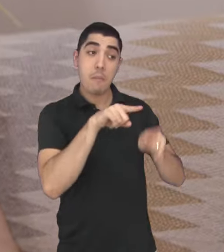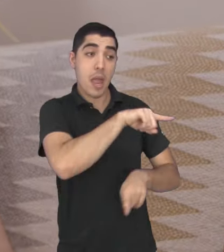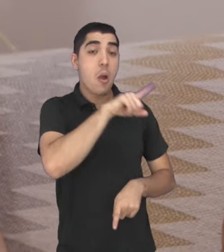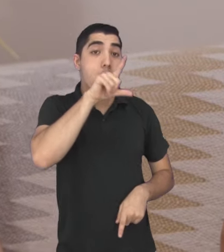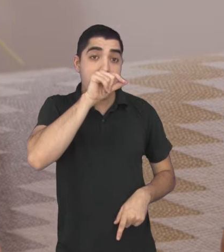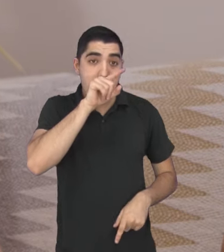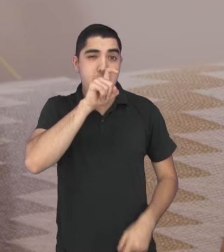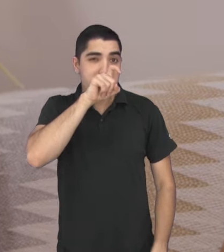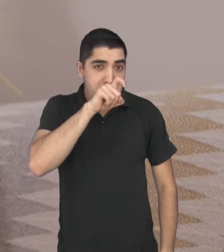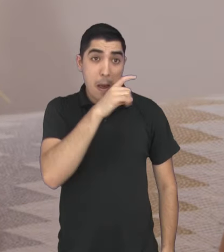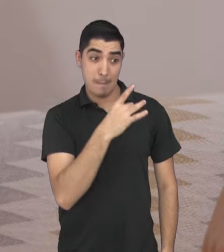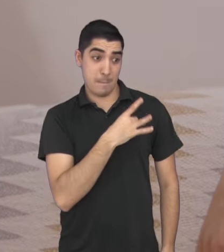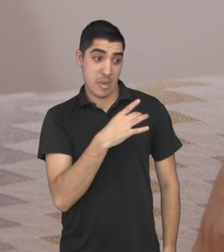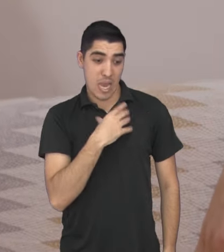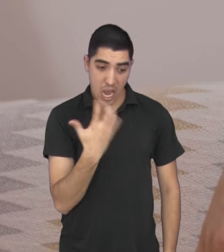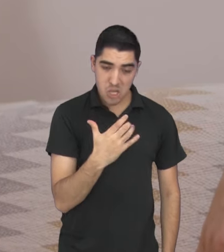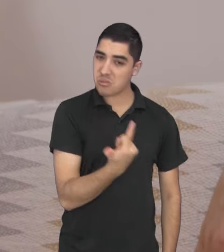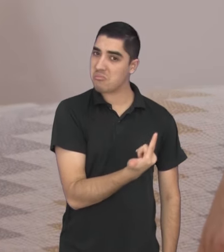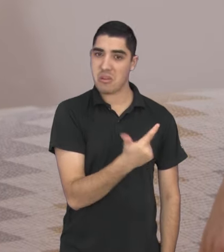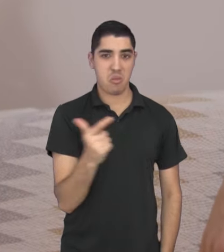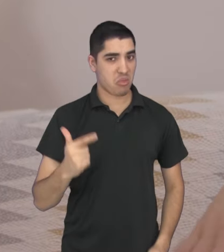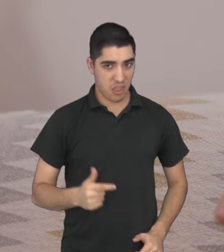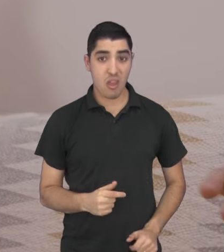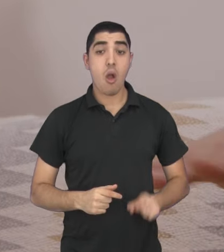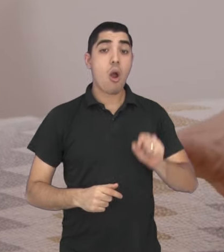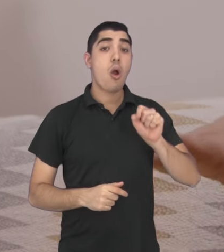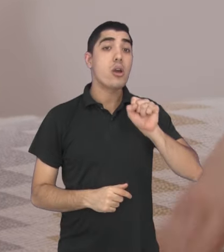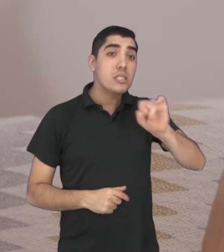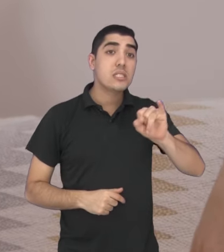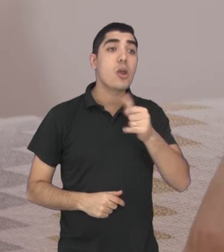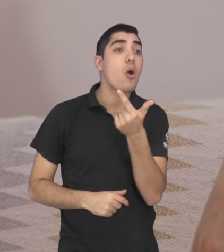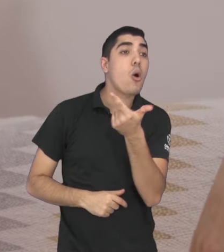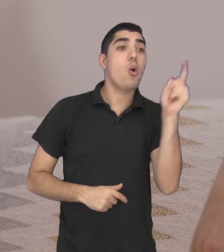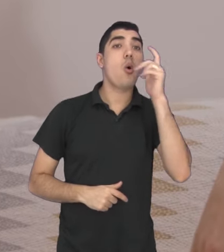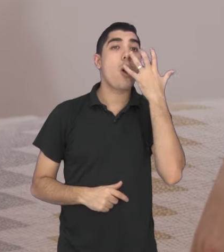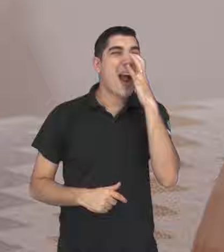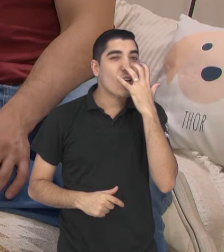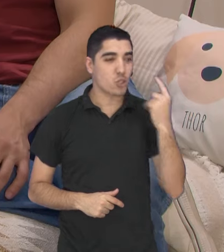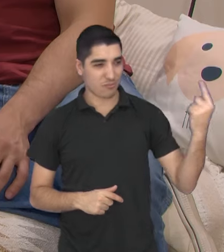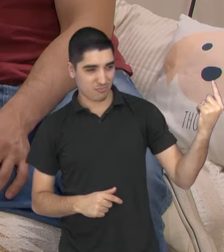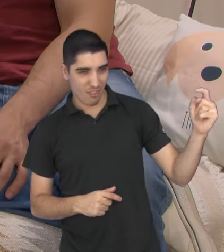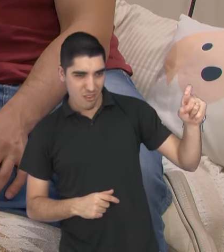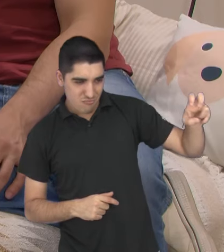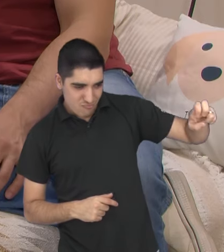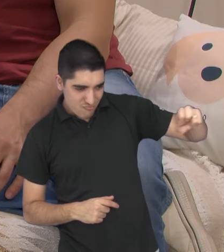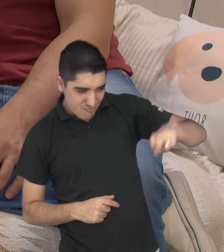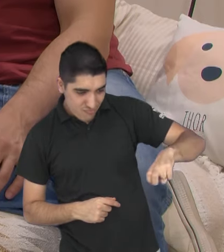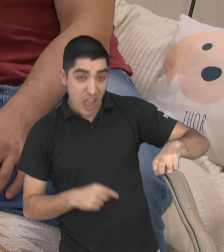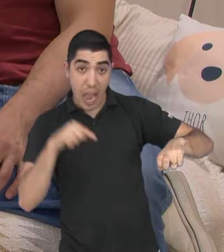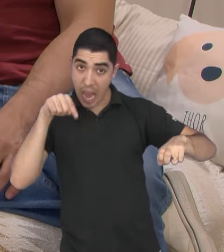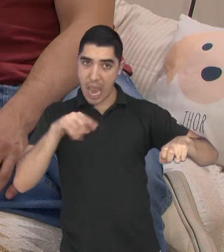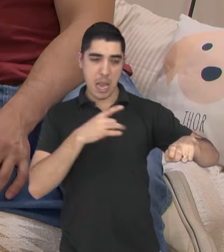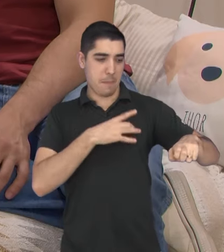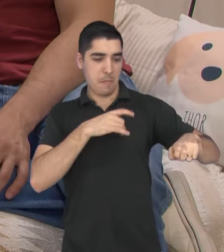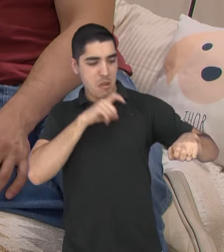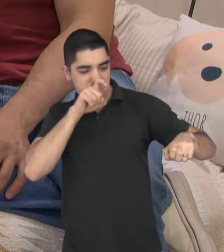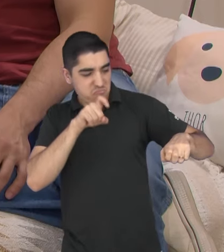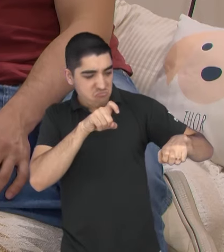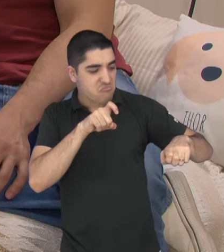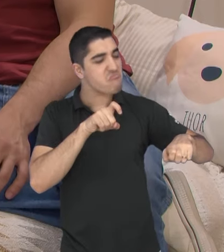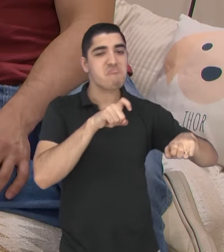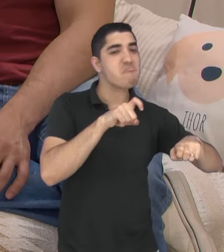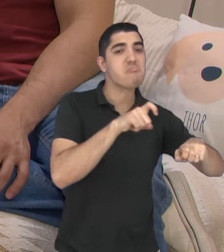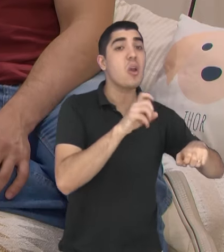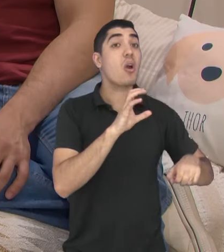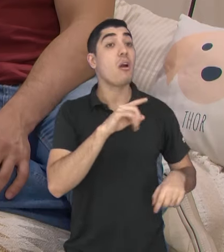medo de cachorro. Então, mesmo que venham outros cachorros aqui em casa para hospedagem, ela não fica com medo. Os cachorros gostam muito